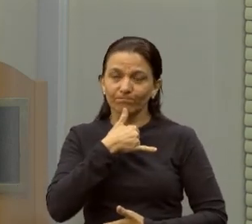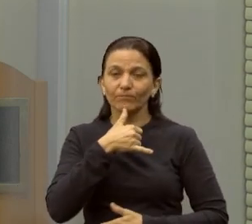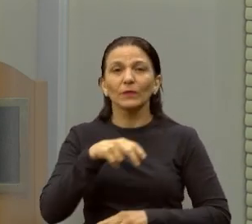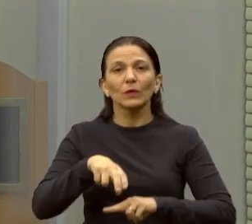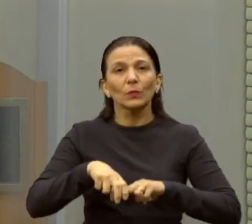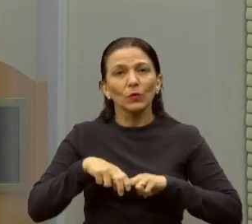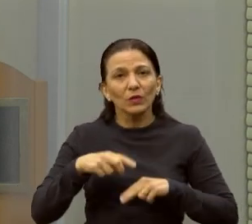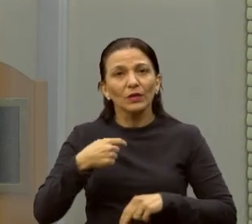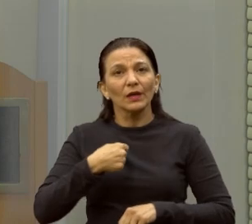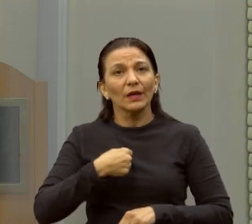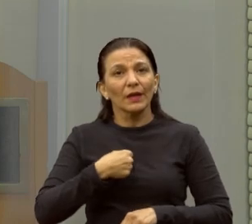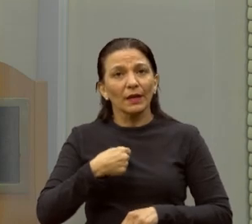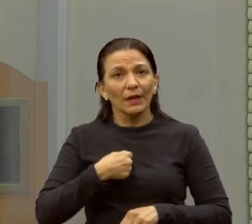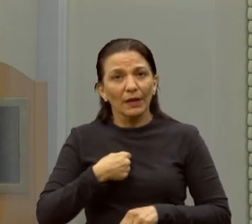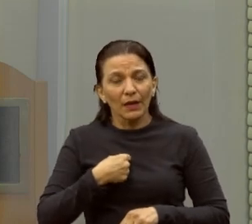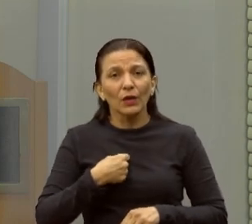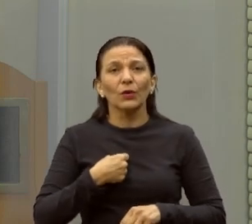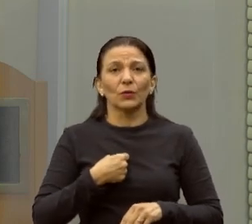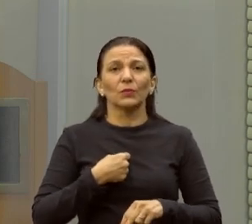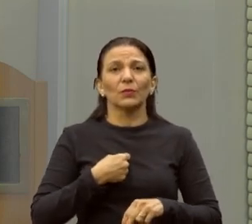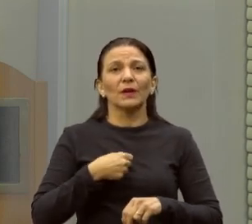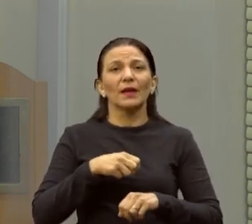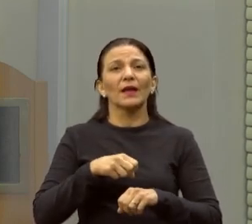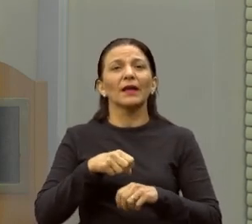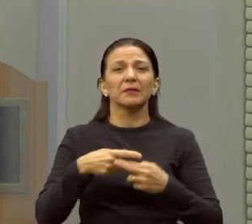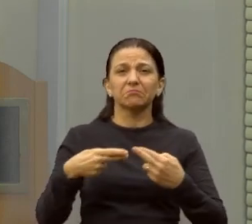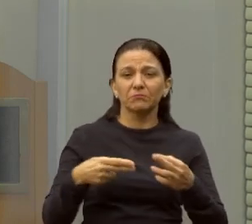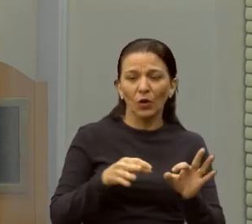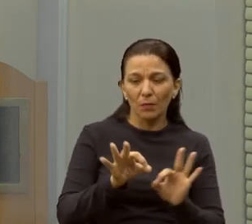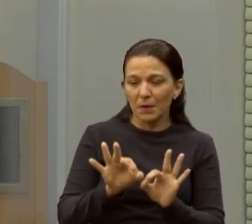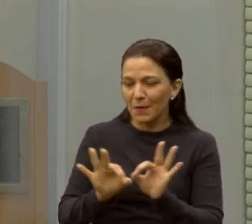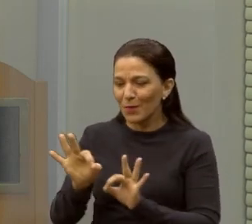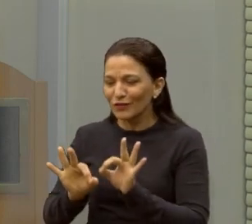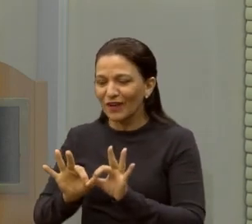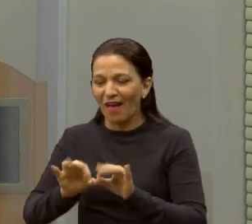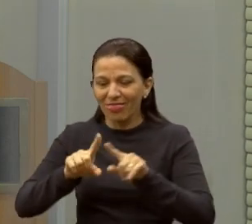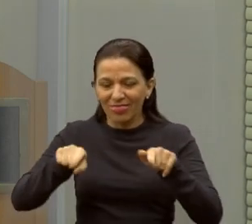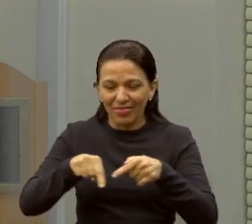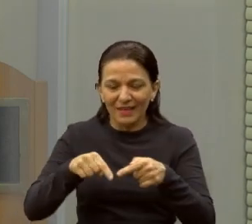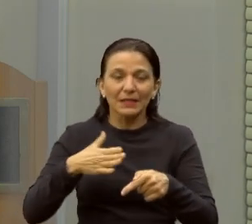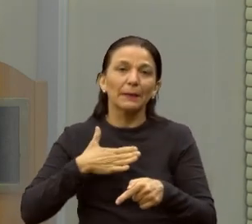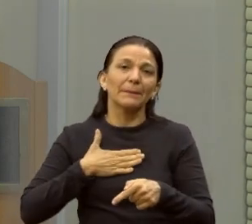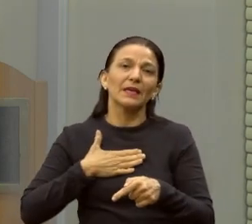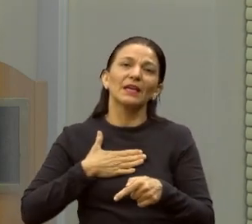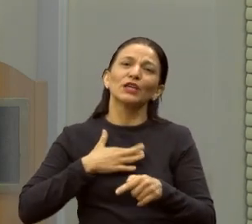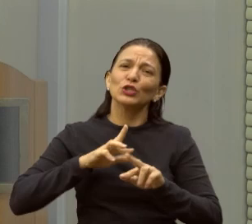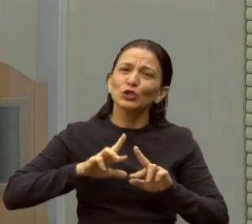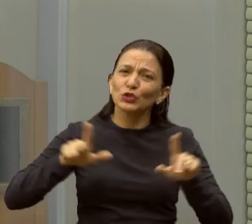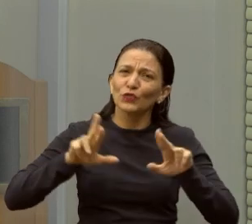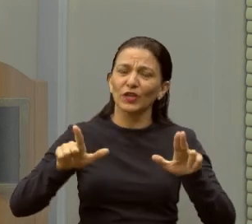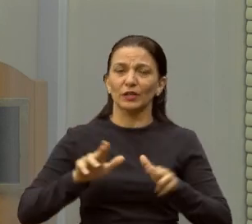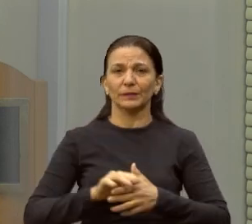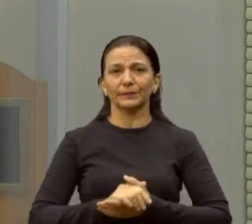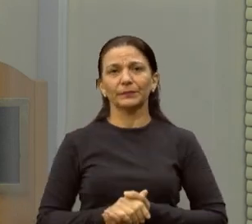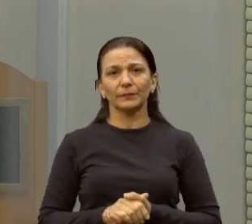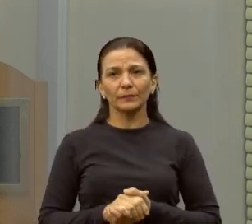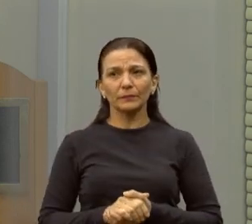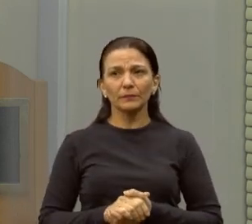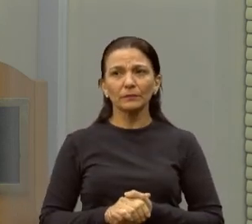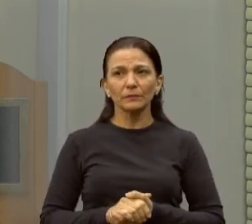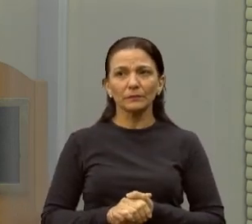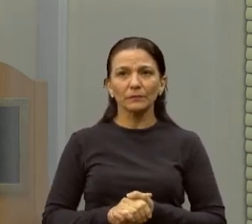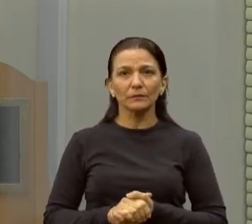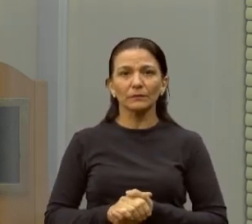Inclusive a distribuição de tarefas dentro do meu gabinete agora a pergunta que não quer calar é vocês